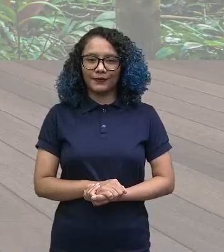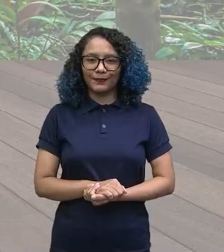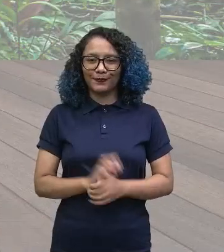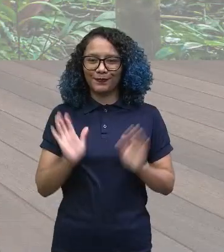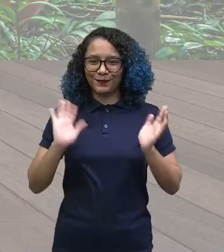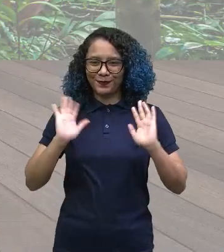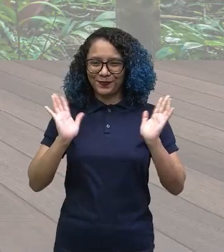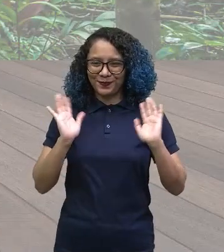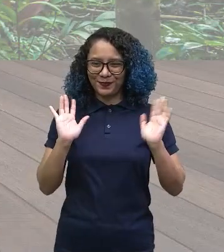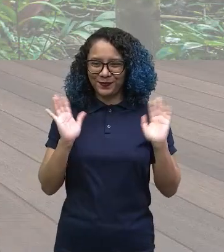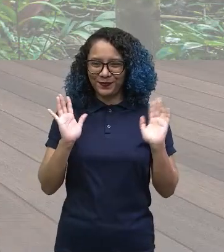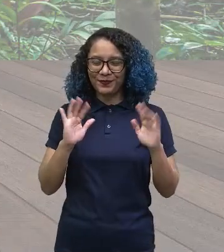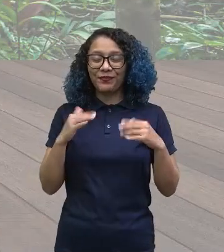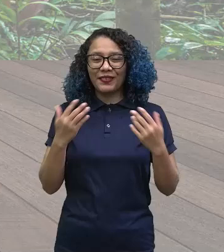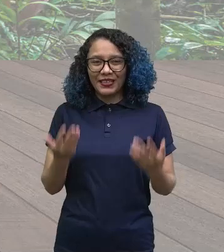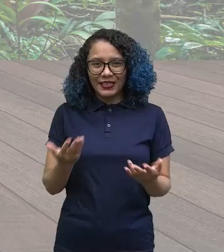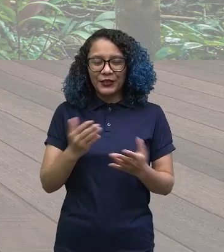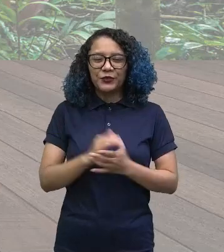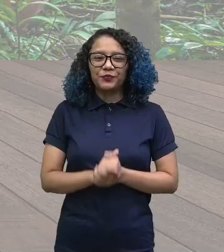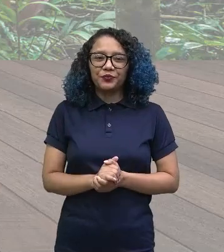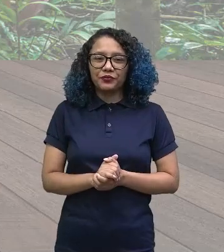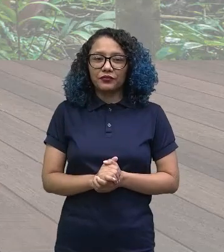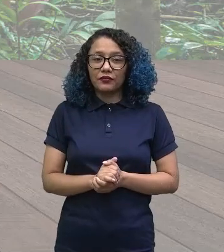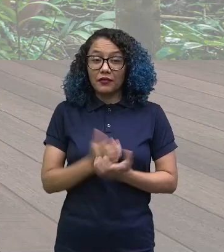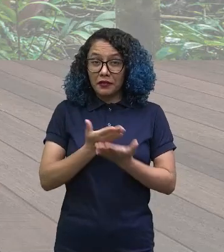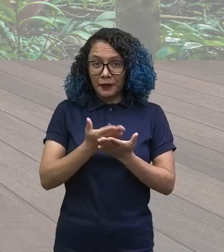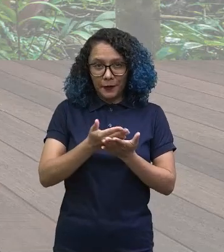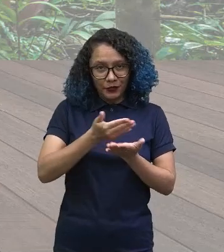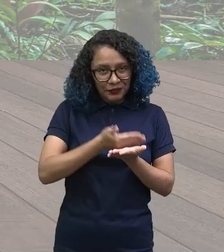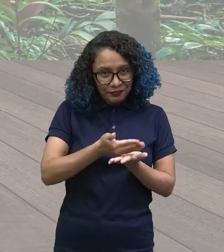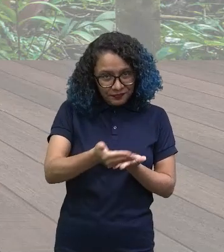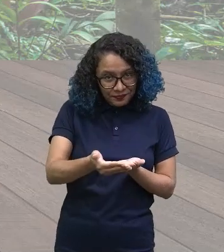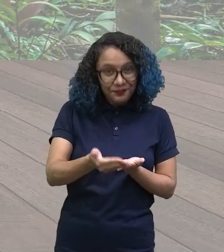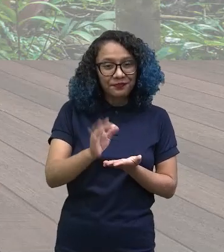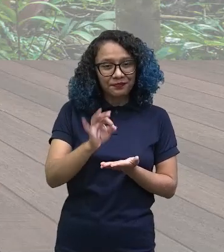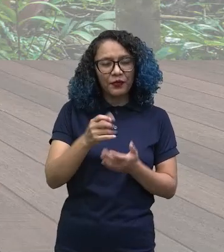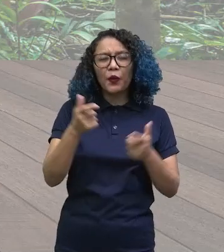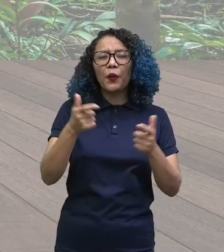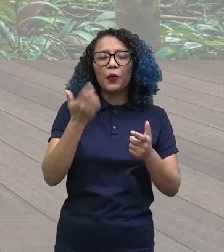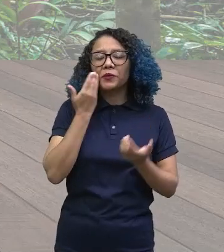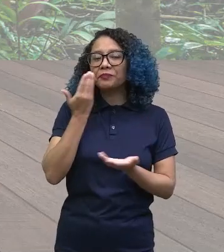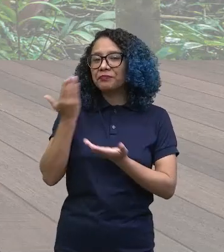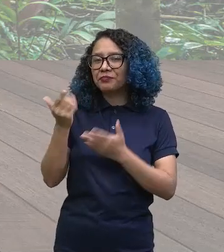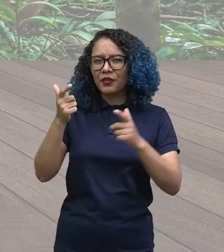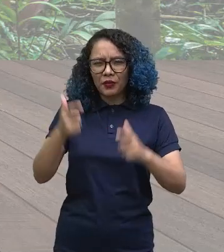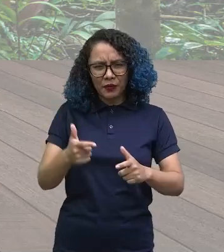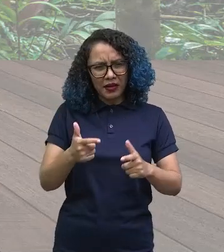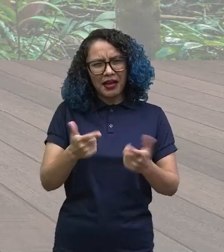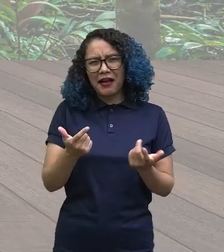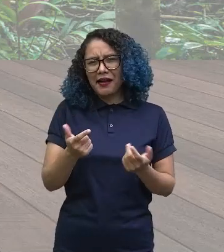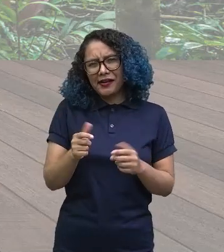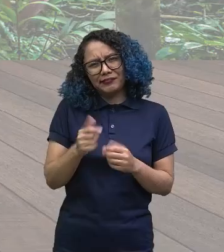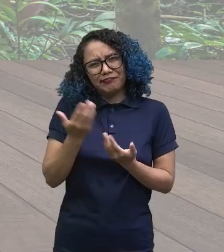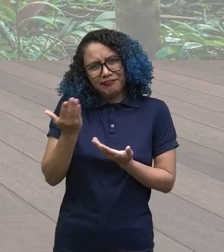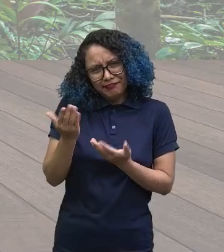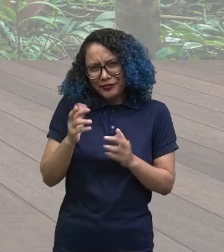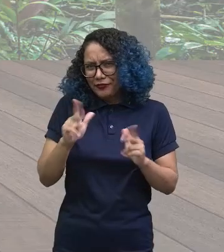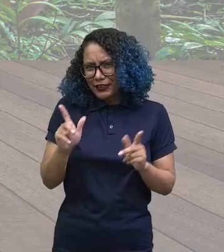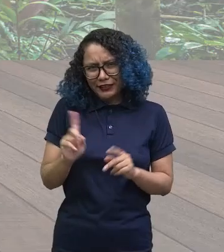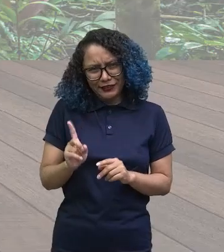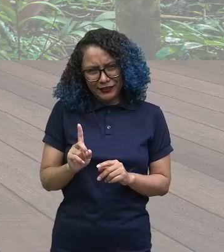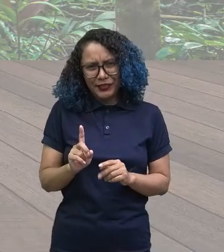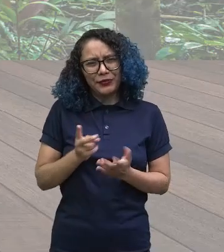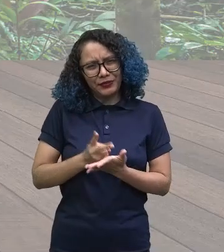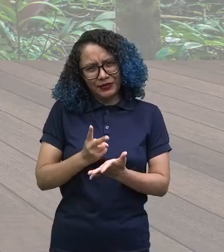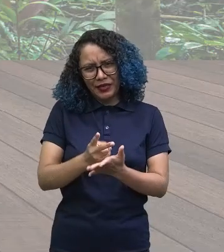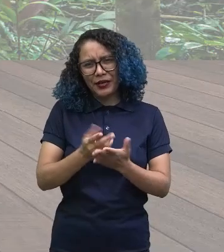Olá, queridos! Então, iniciamos a aula nesse ambiente, Não podia ser diferente, Olha só. Para